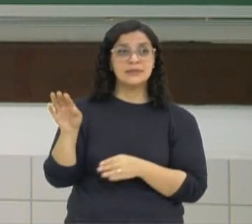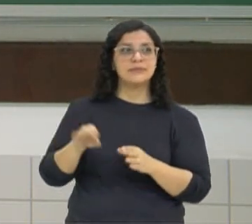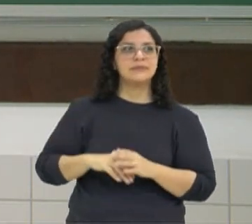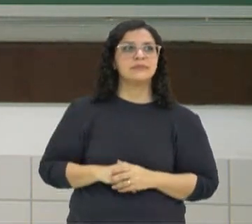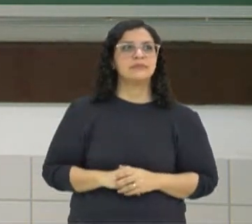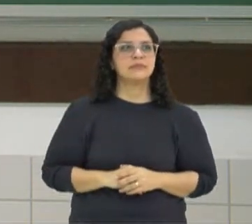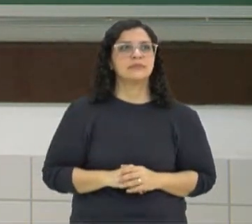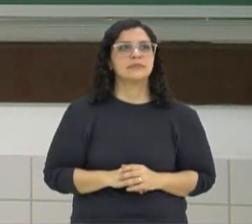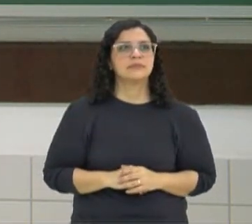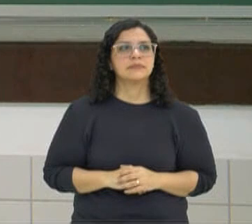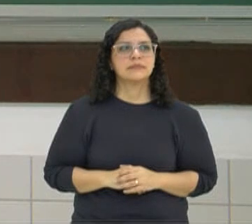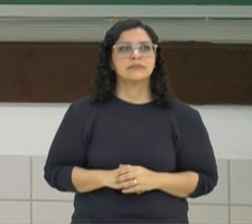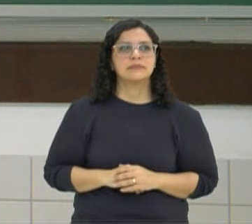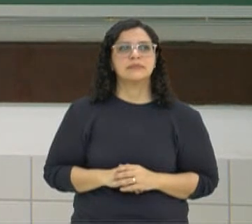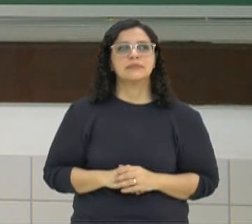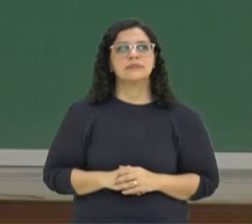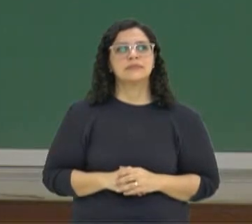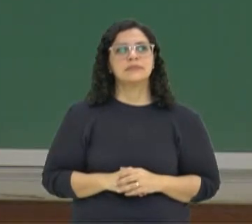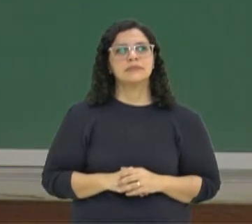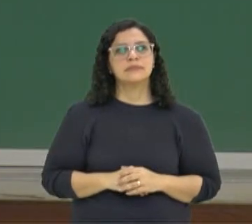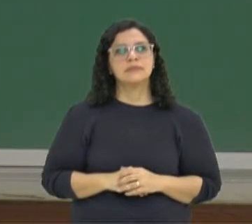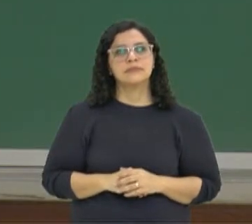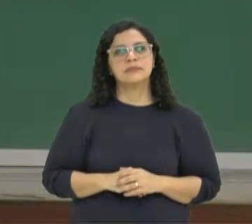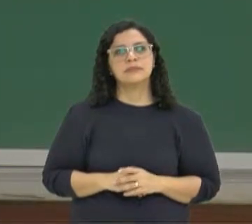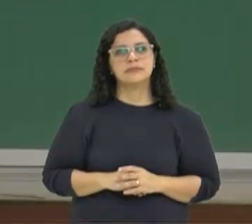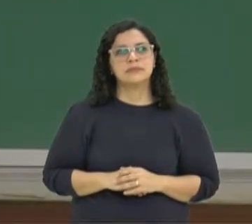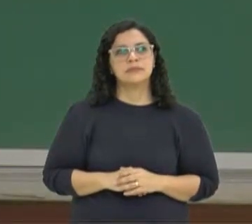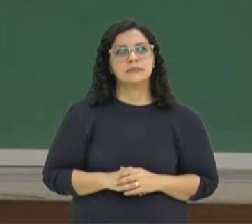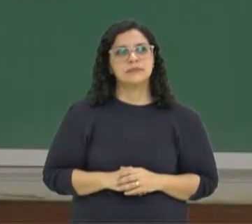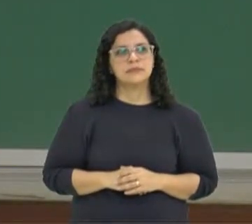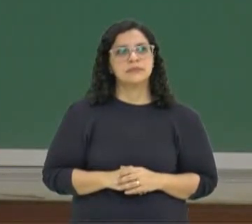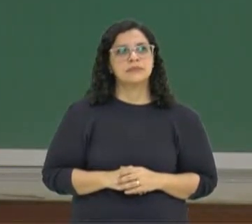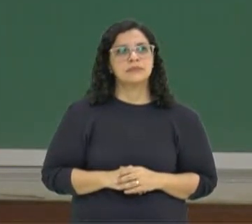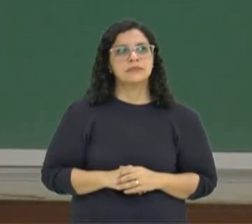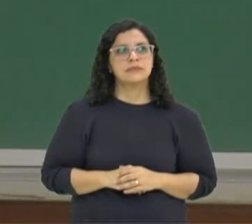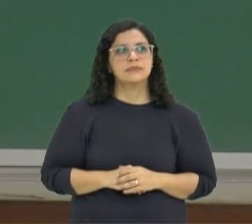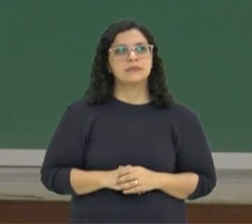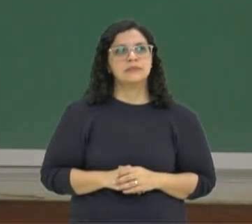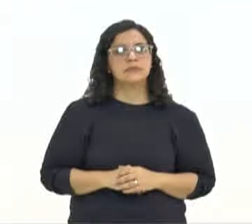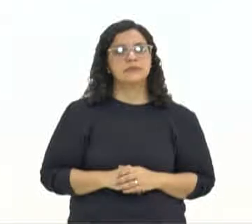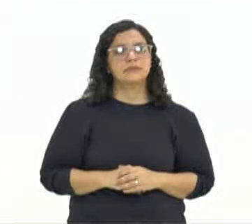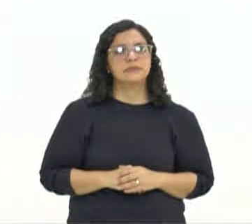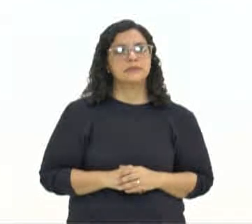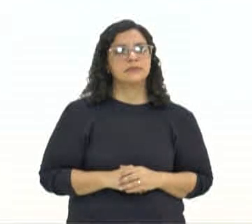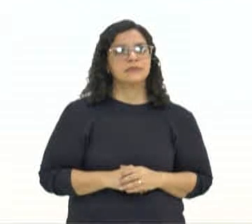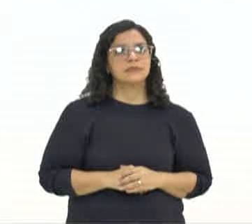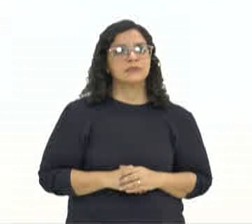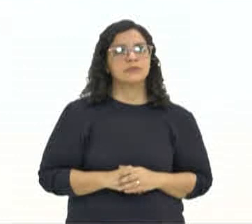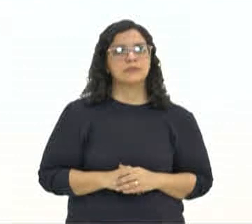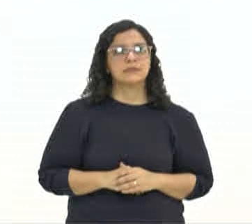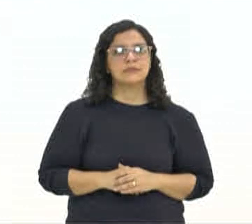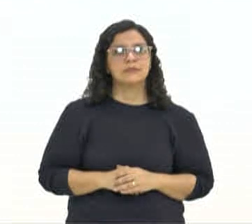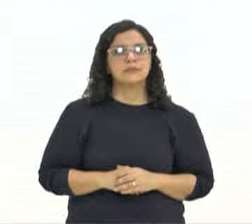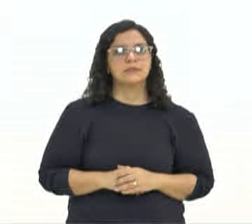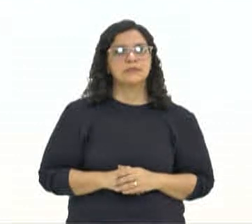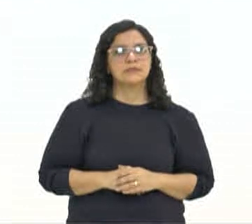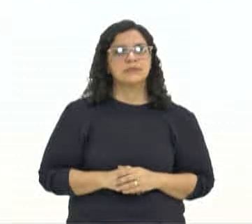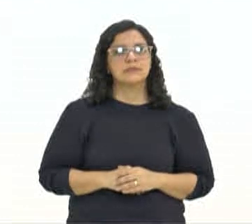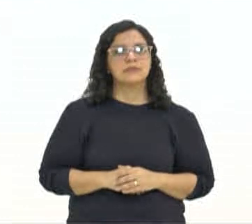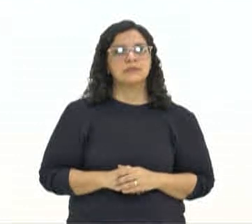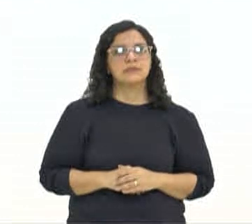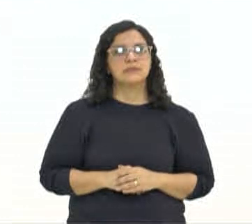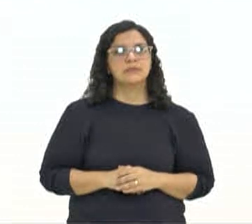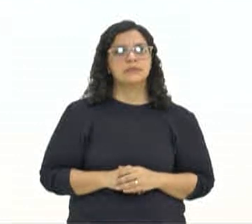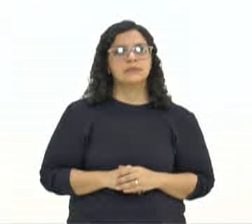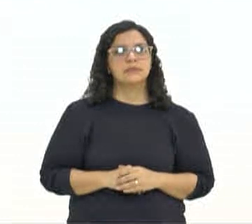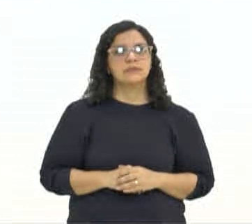se te caiga al suelo e se rompa. Te regalam sua marca e a segurança de que é uma marca melhor que as outras. Te